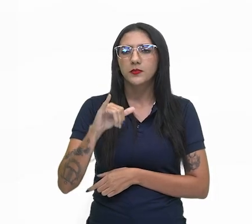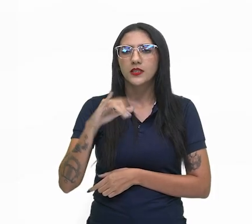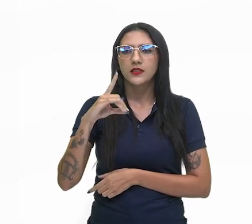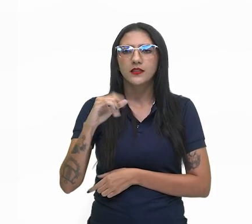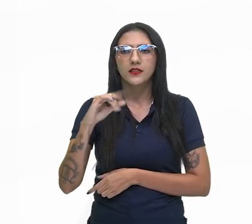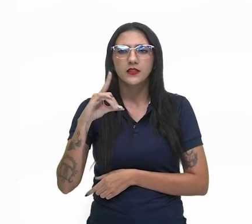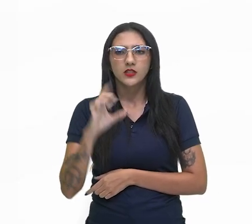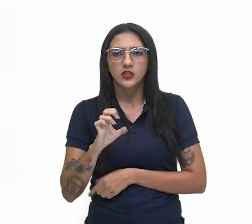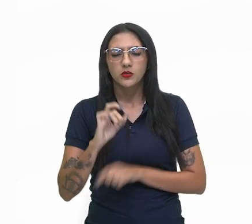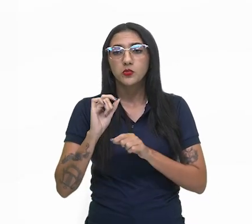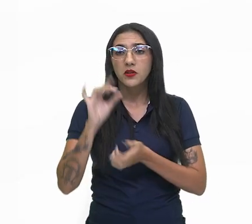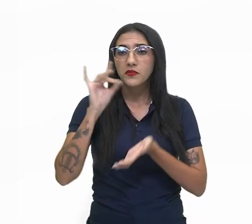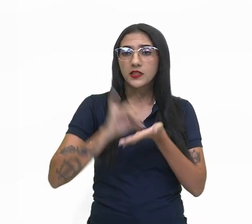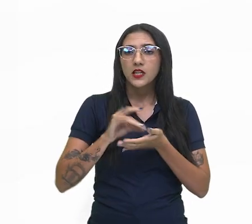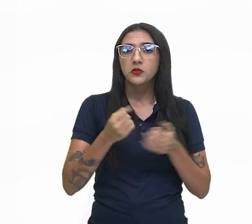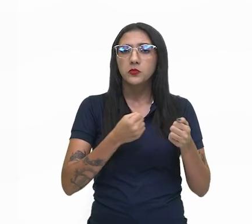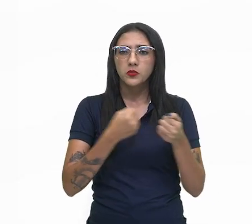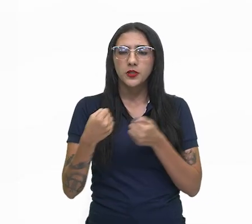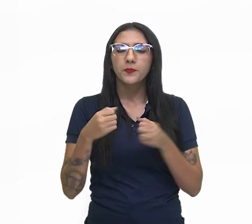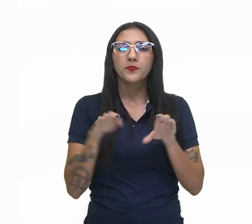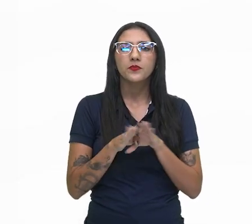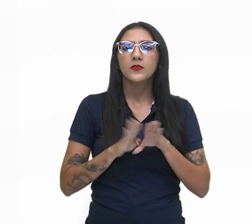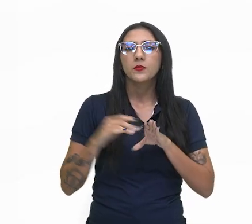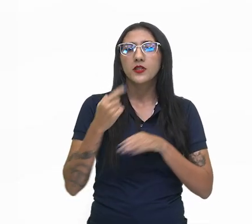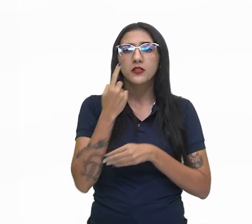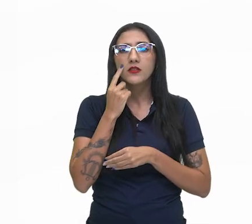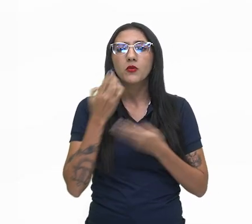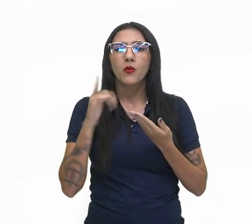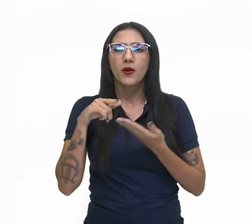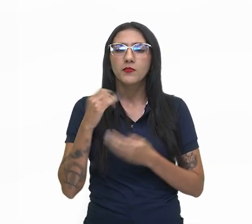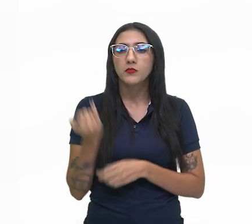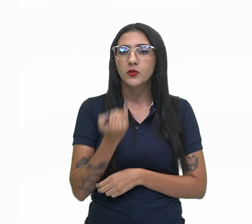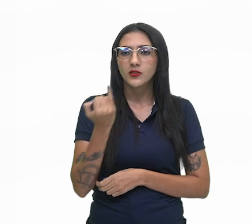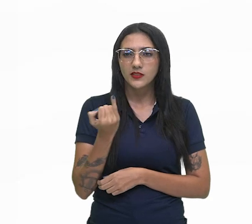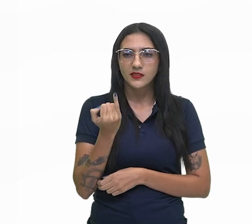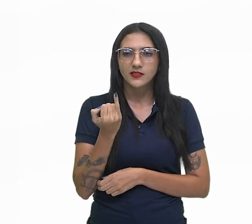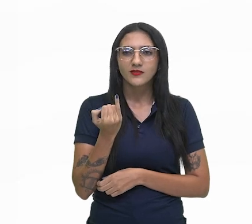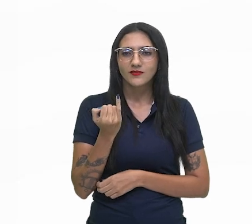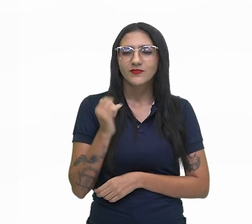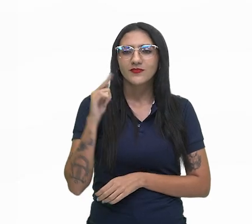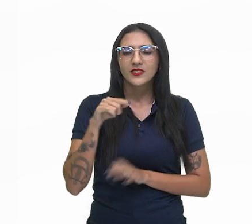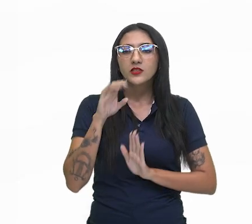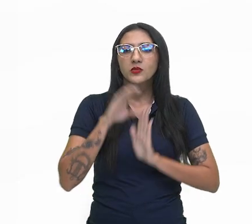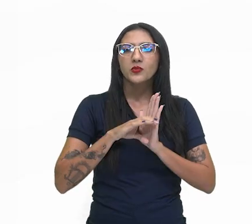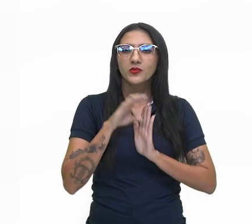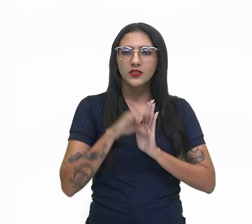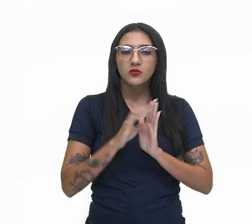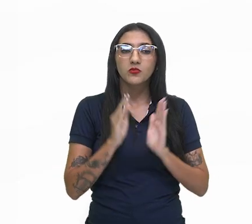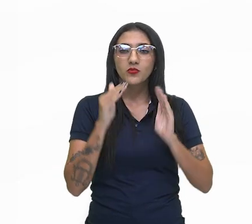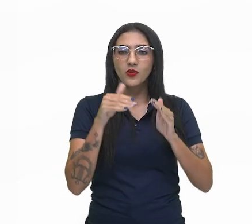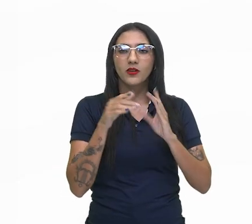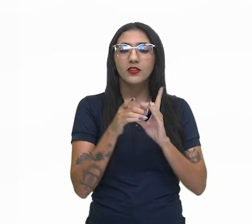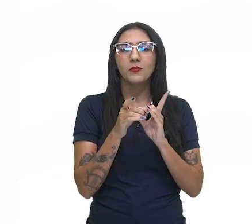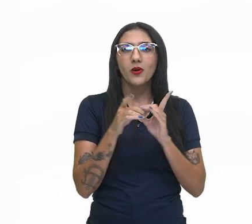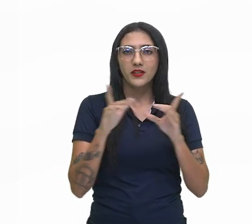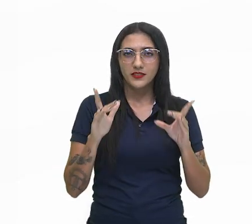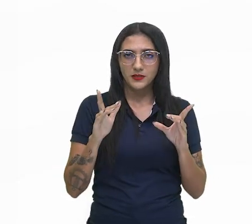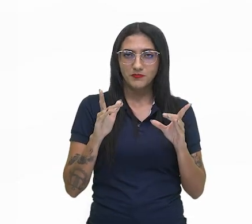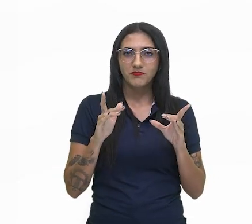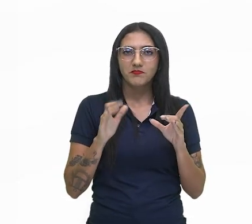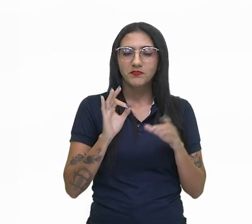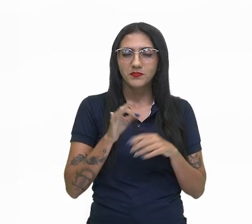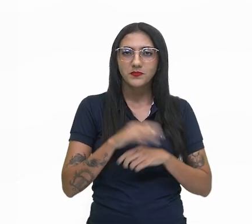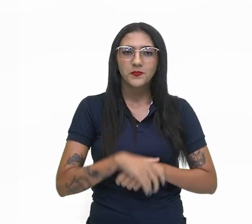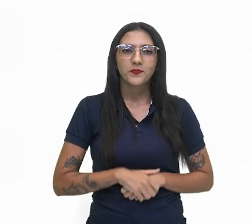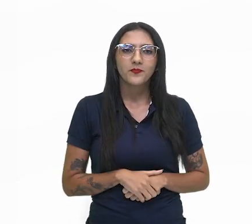vimos a importância da legitimidade do poder na democracia, tá bom?